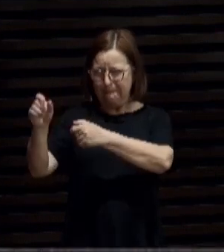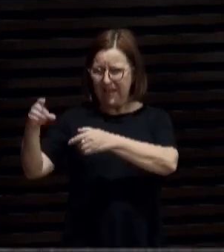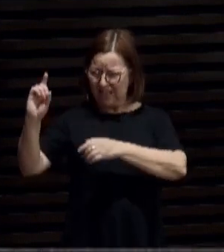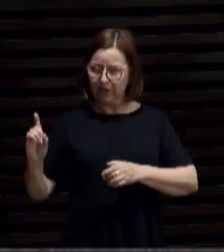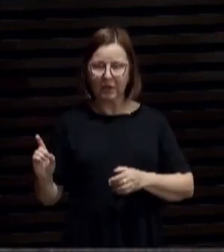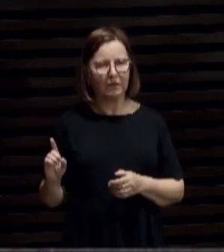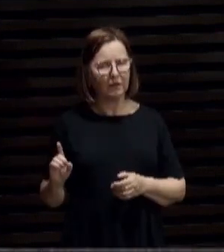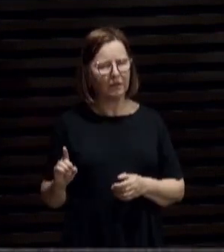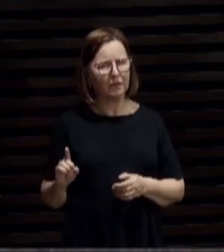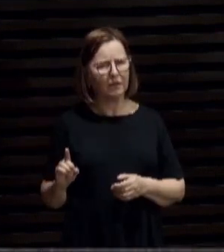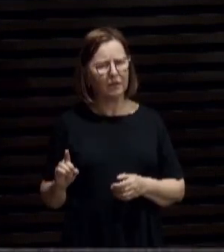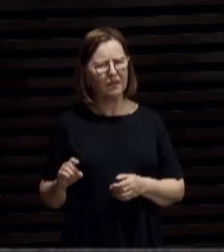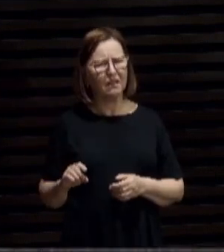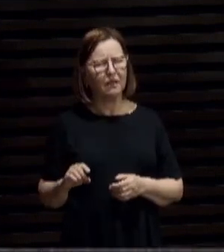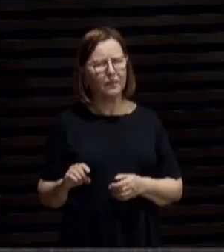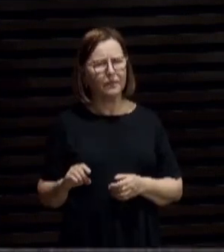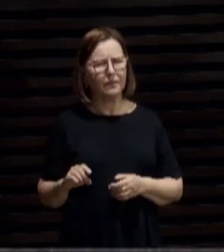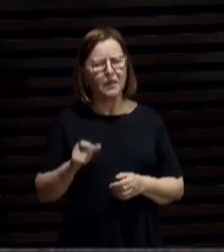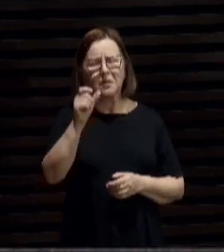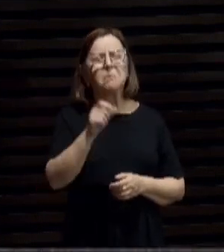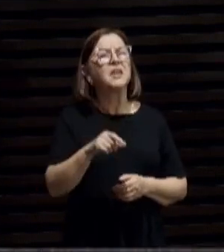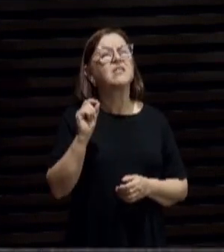Que entendimento você tem do assunto?